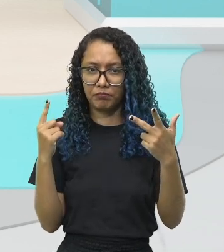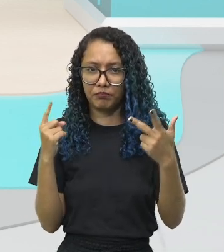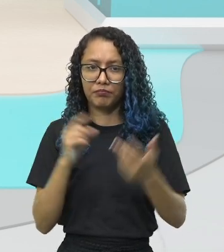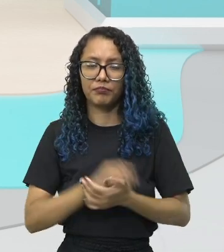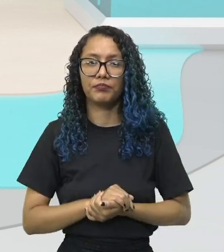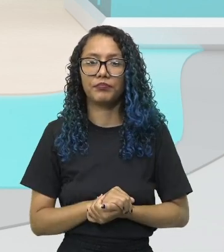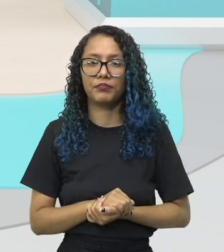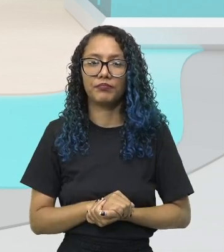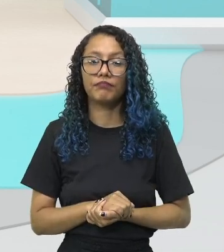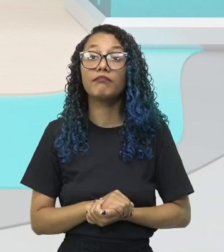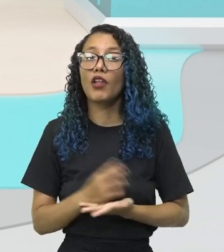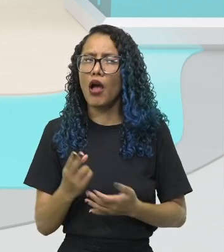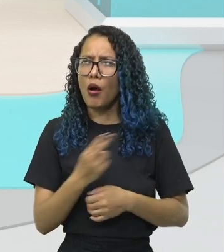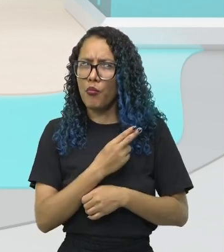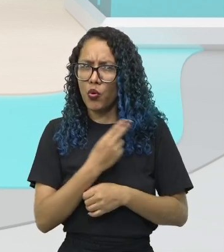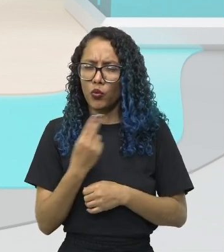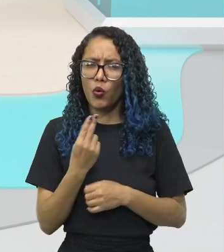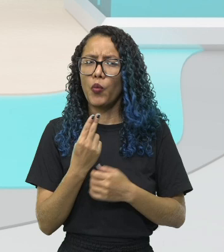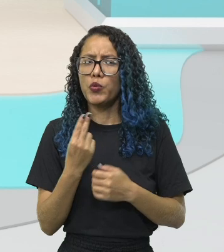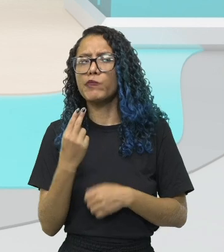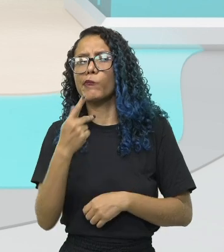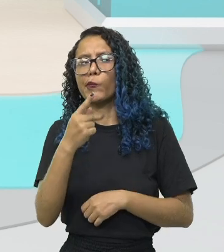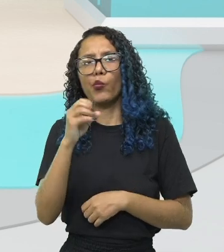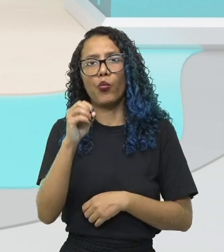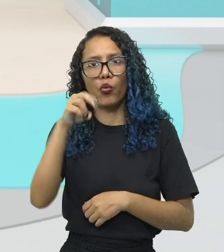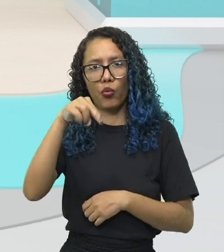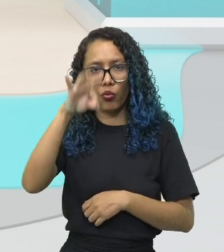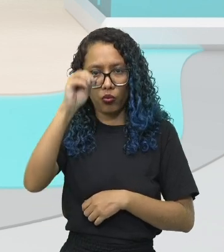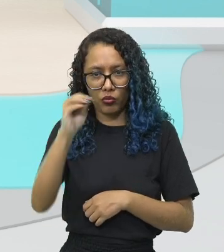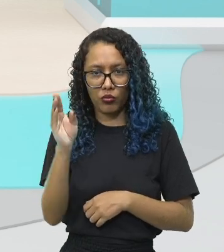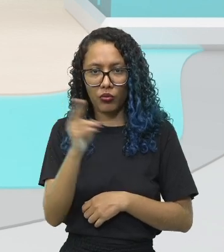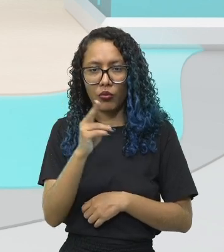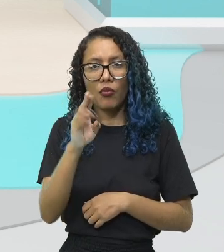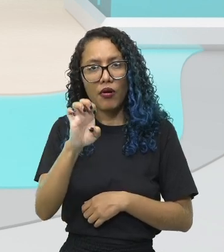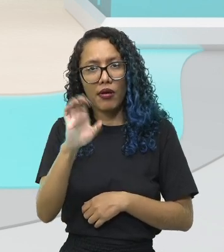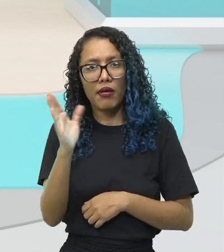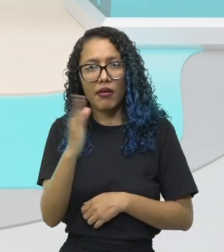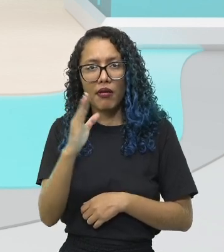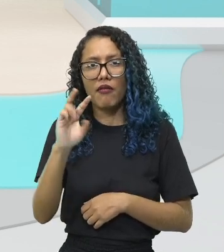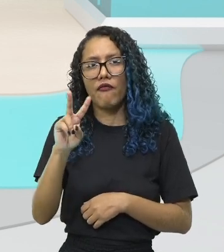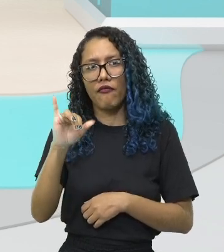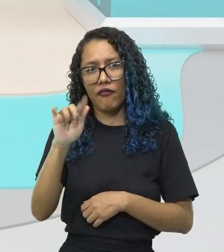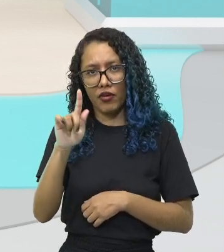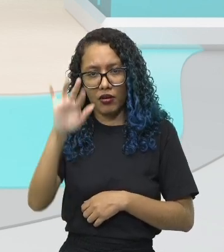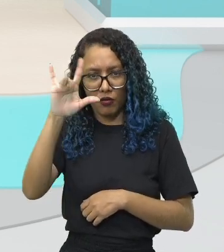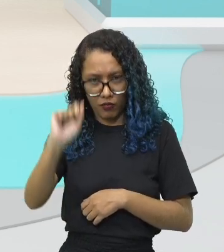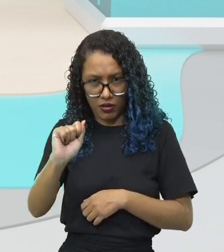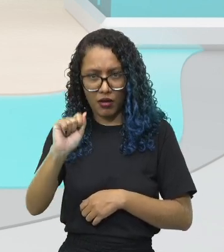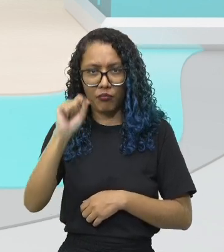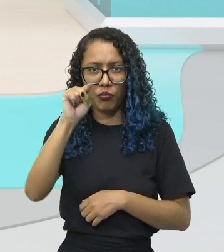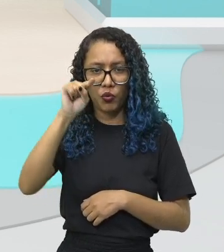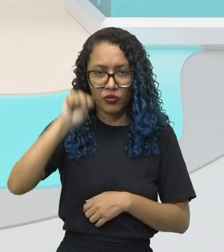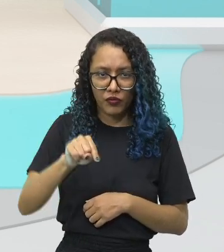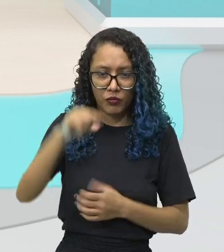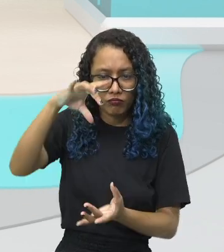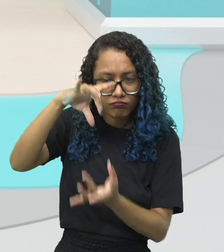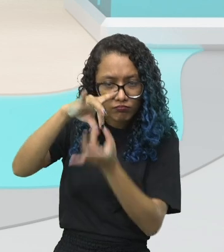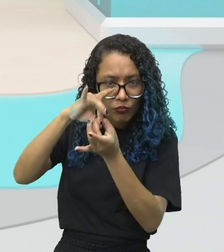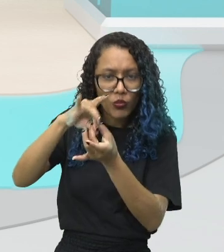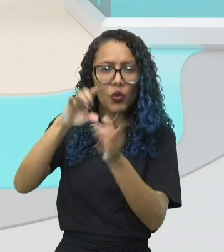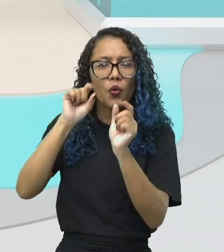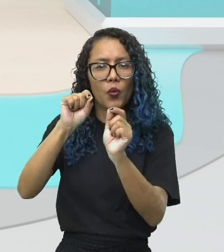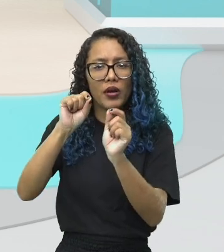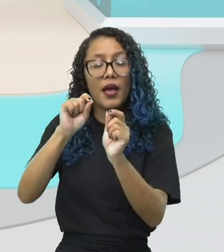é? Meu nome completo é ponto e vírgula. Juntos, obrigamos